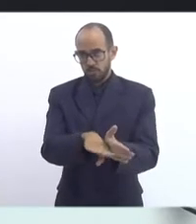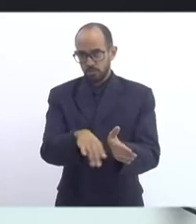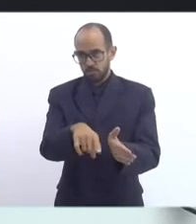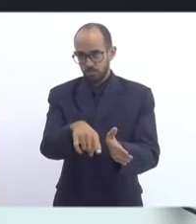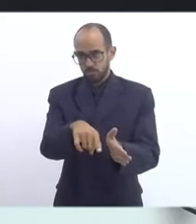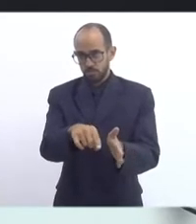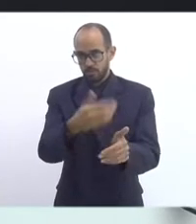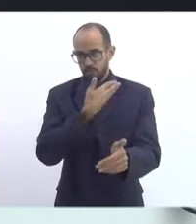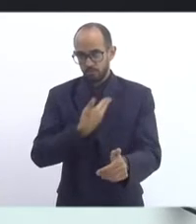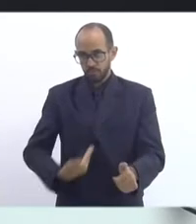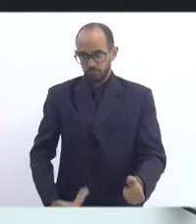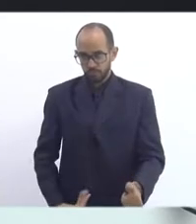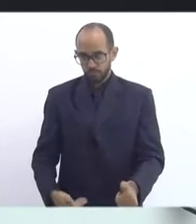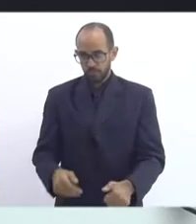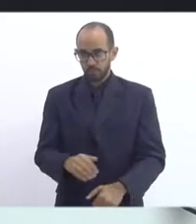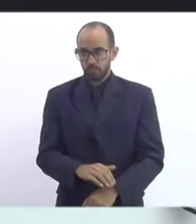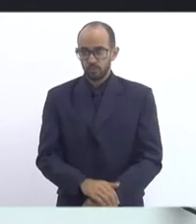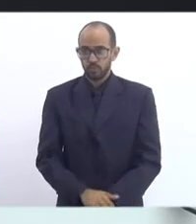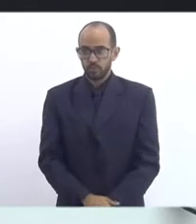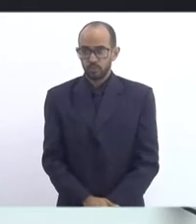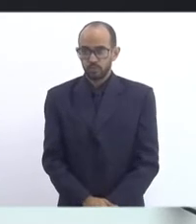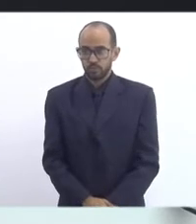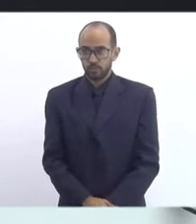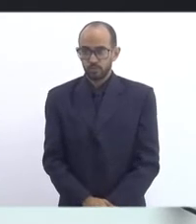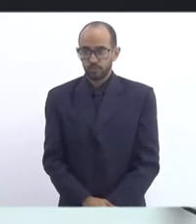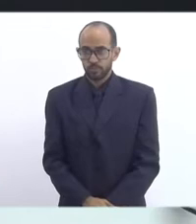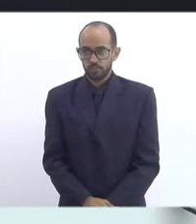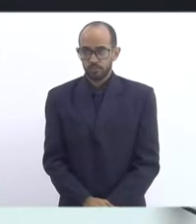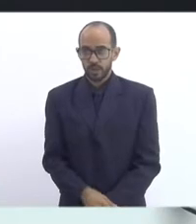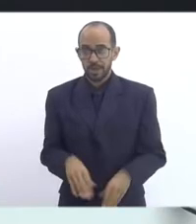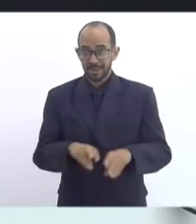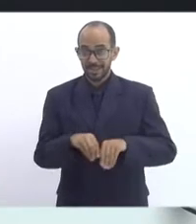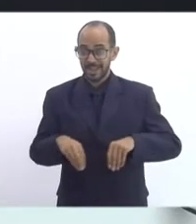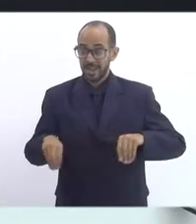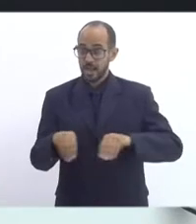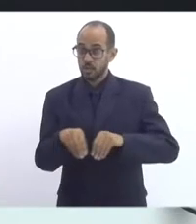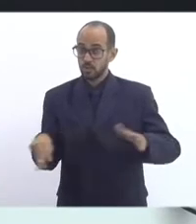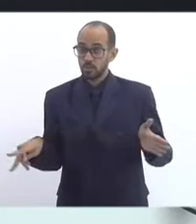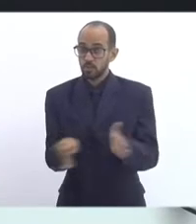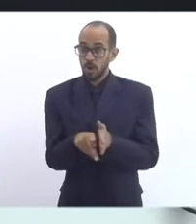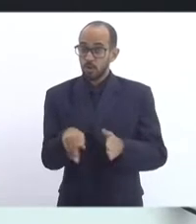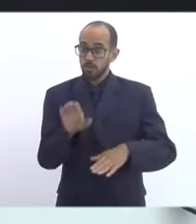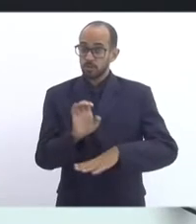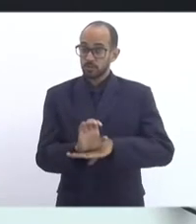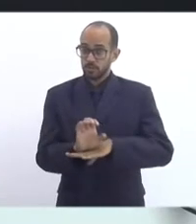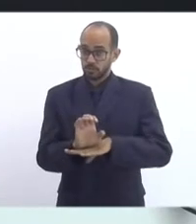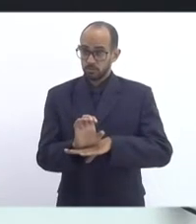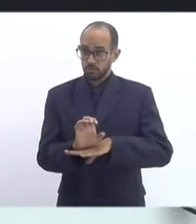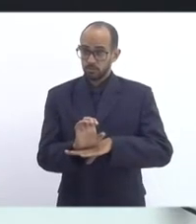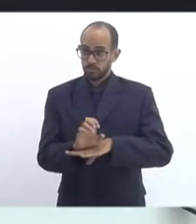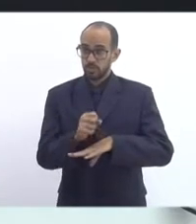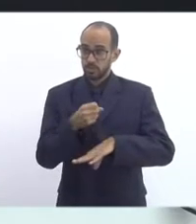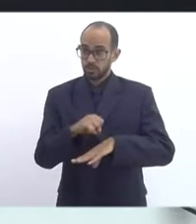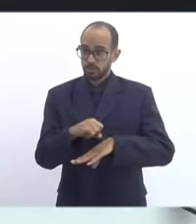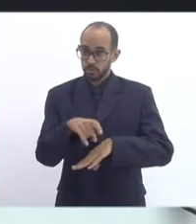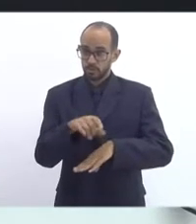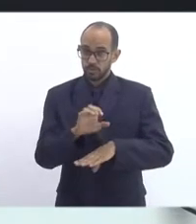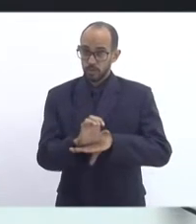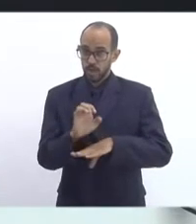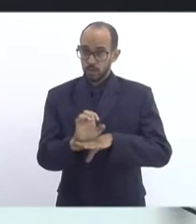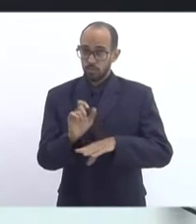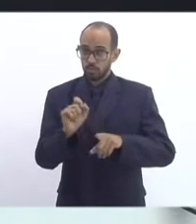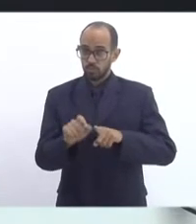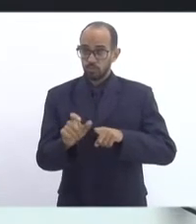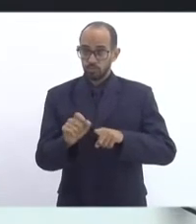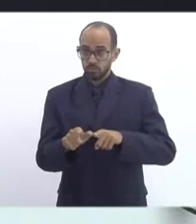Estacionamentos públicos em terrenos do Estado, né? Se o Estado locasse. Mas, como o